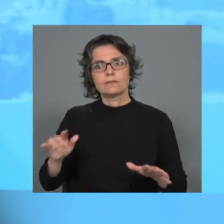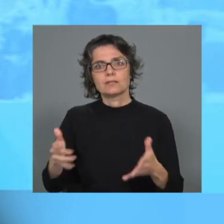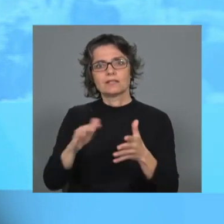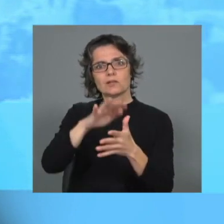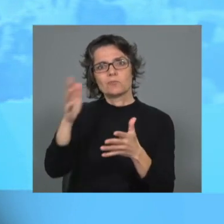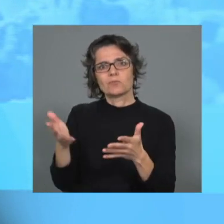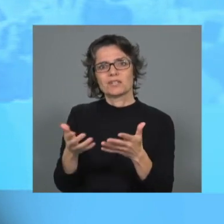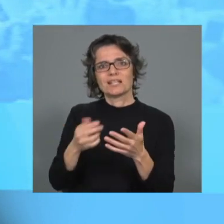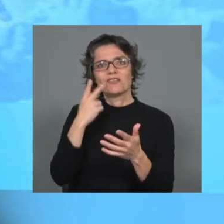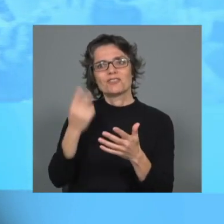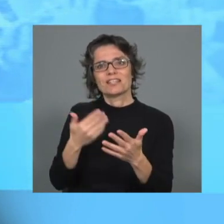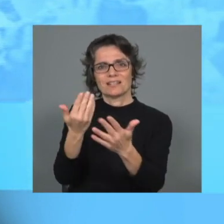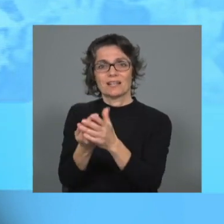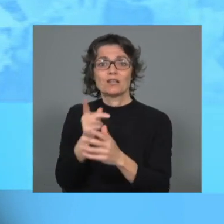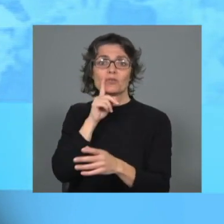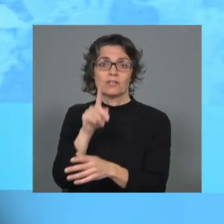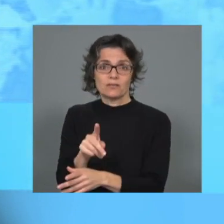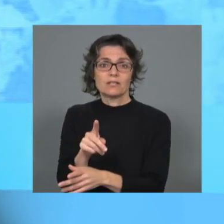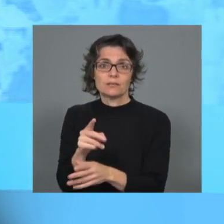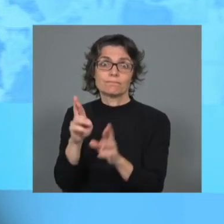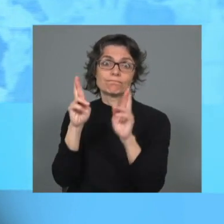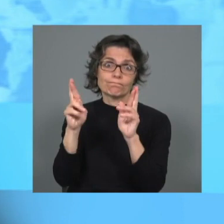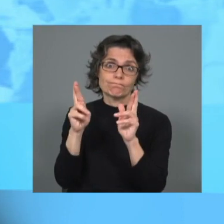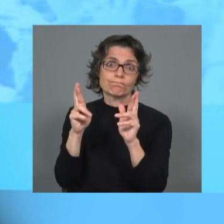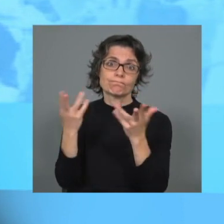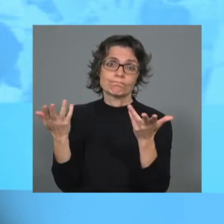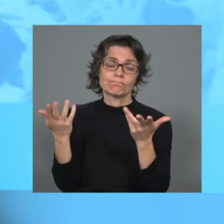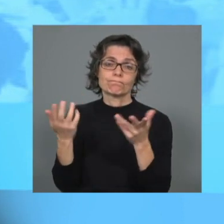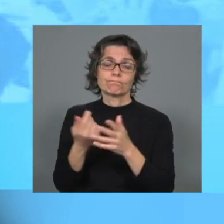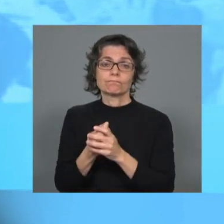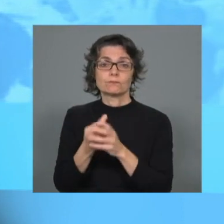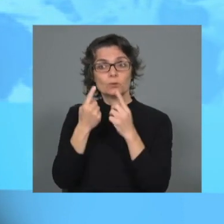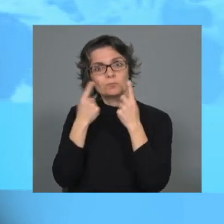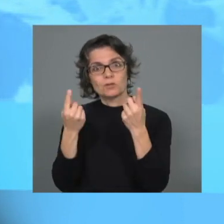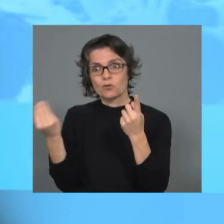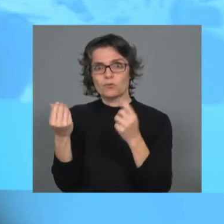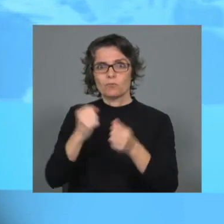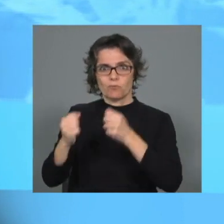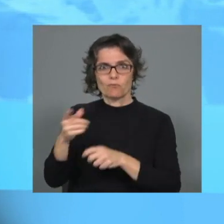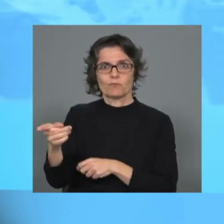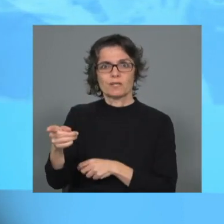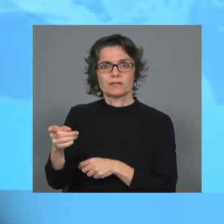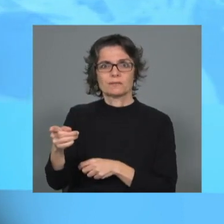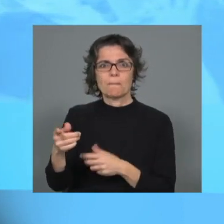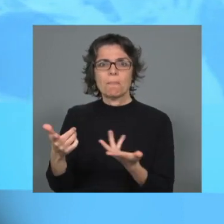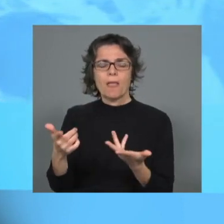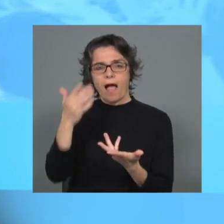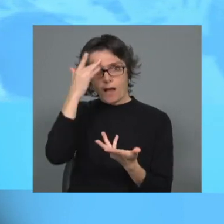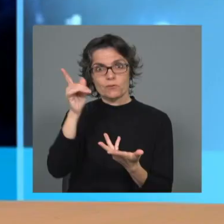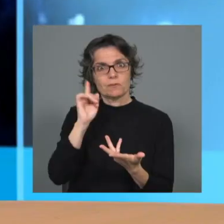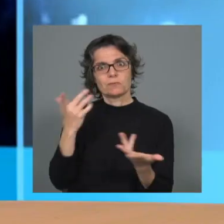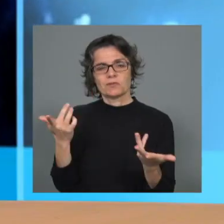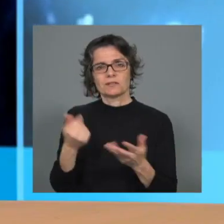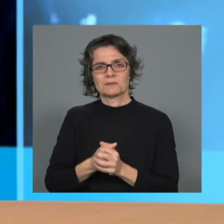Podem recuperar a vida e esperemos que isso aconteça por iniciativa de juvenil. Acredito que seja mobilizadora também nesse